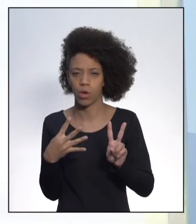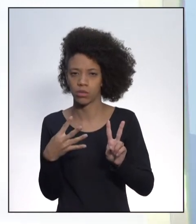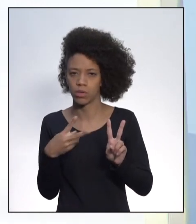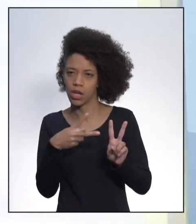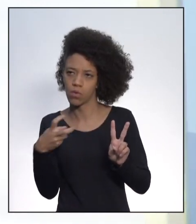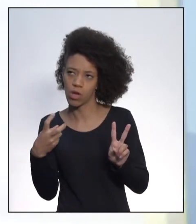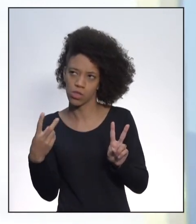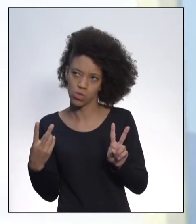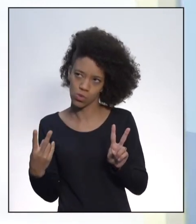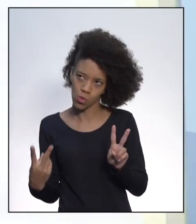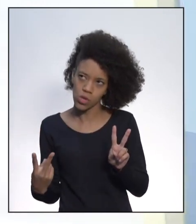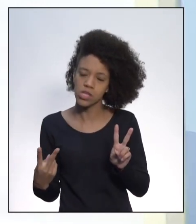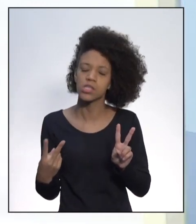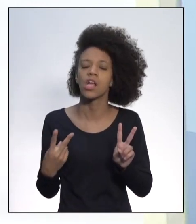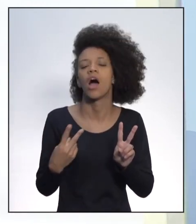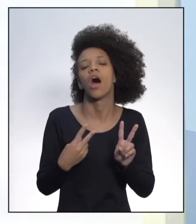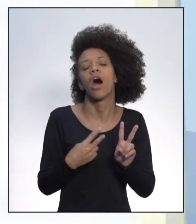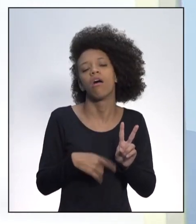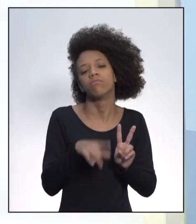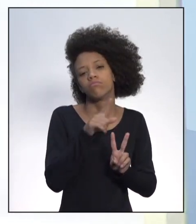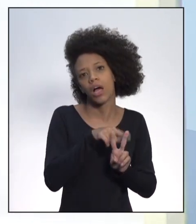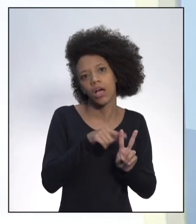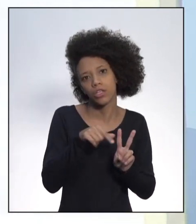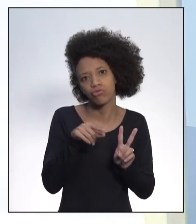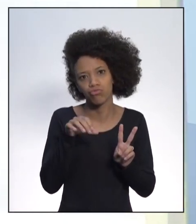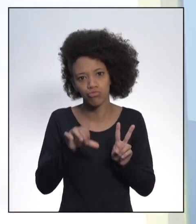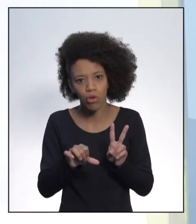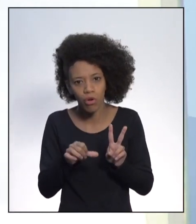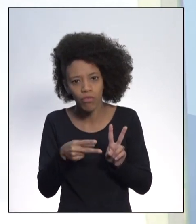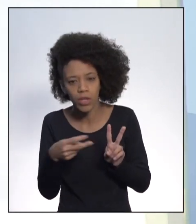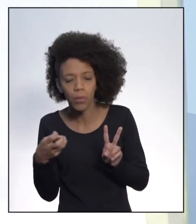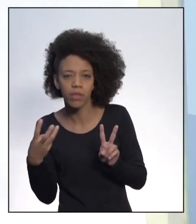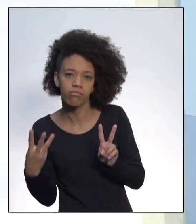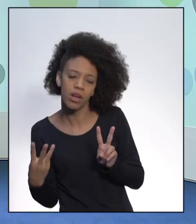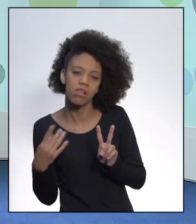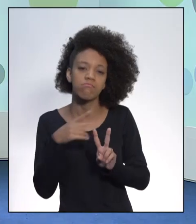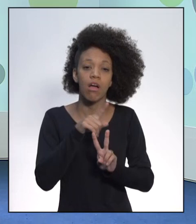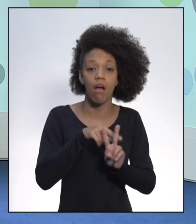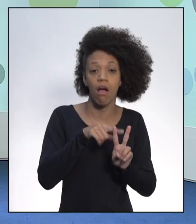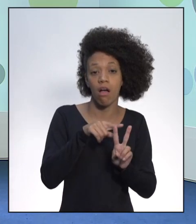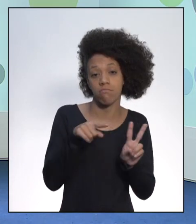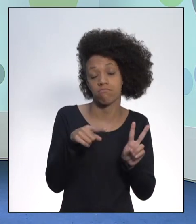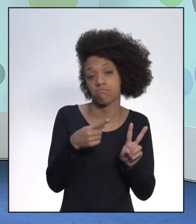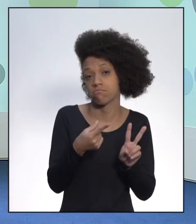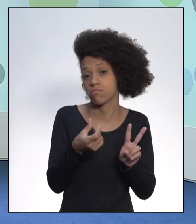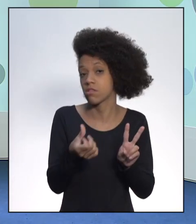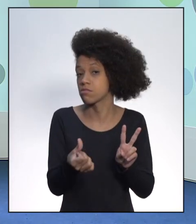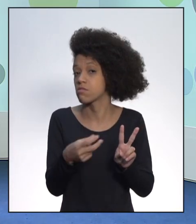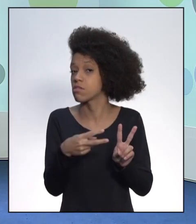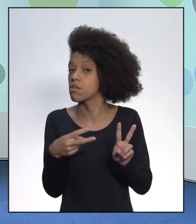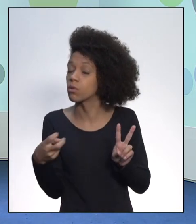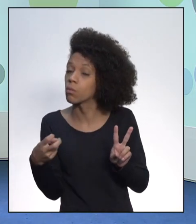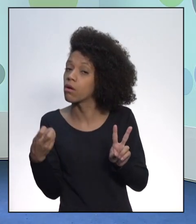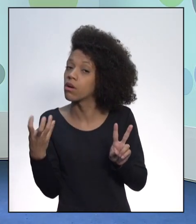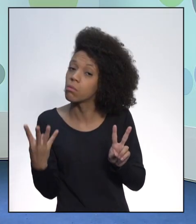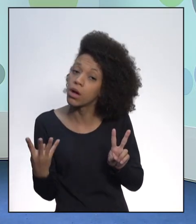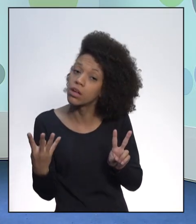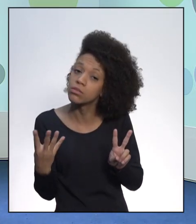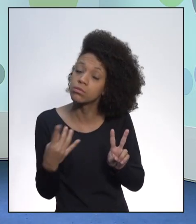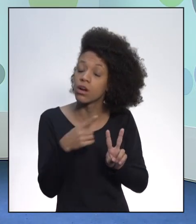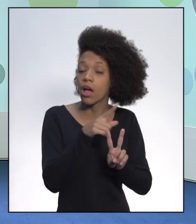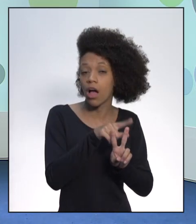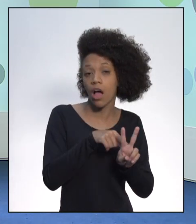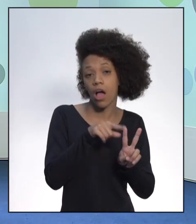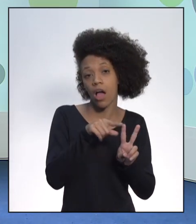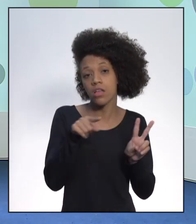2, a raiz de 9 é igual a 3, a raiz de 16 é igual a 4, a